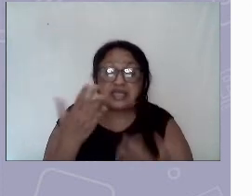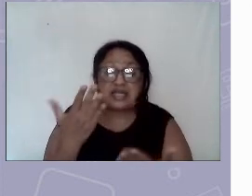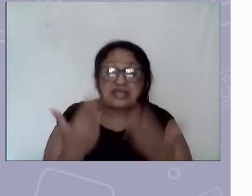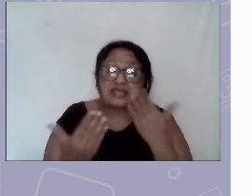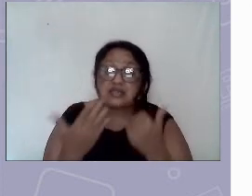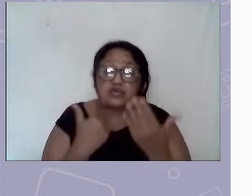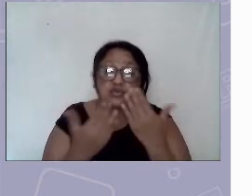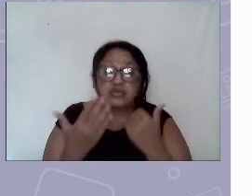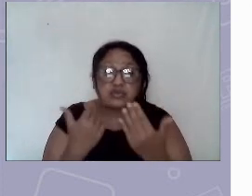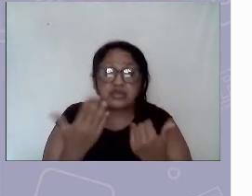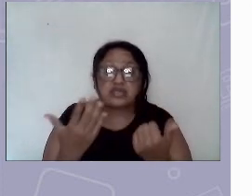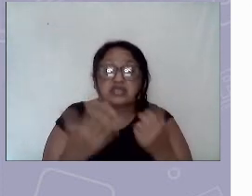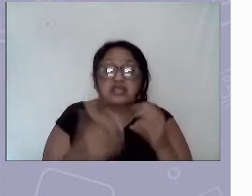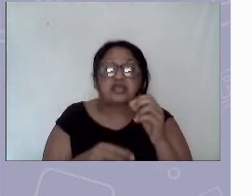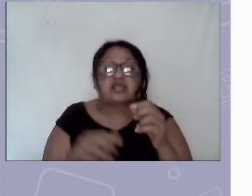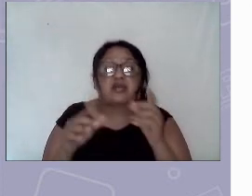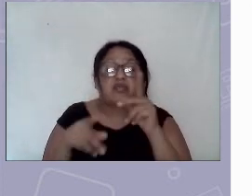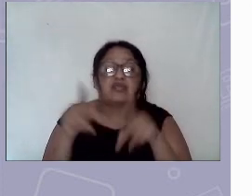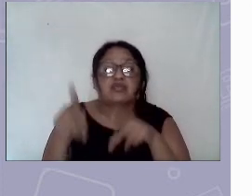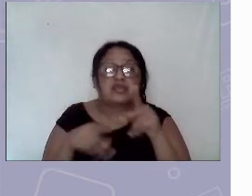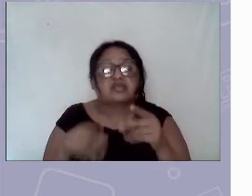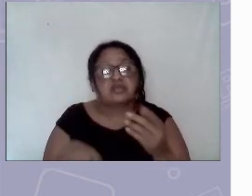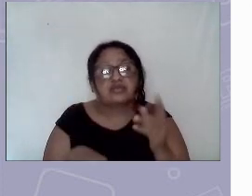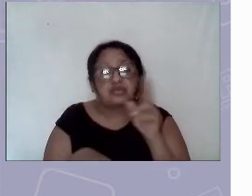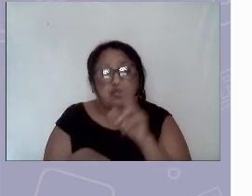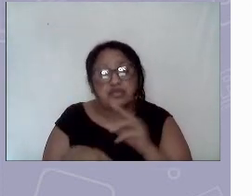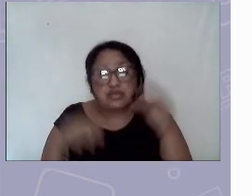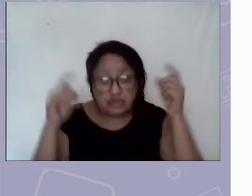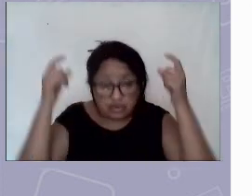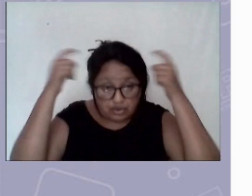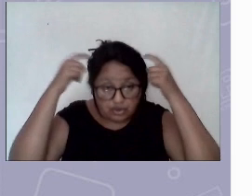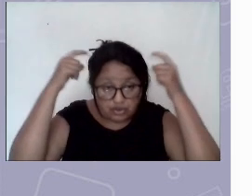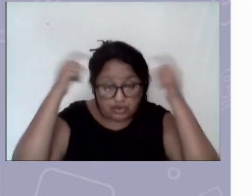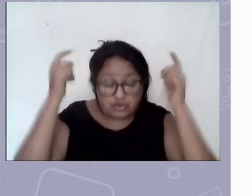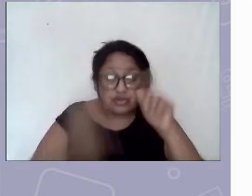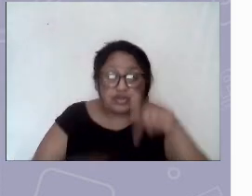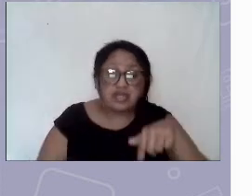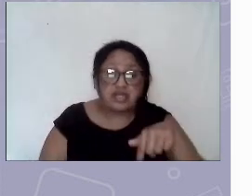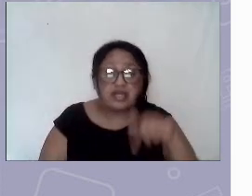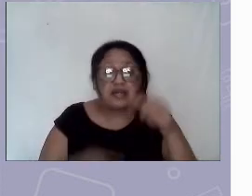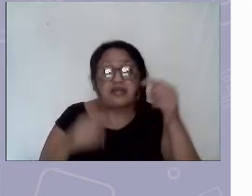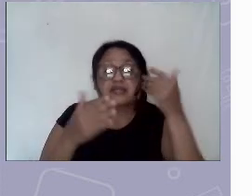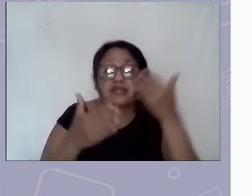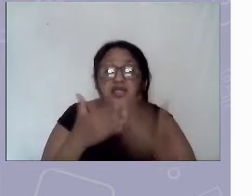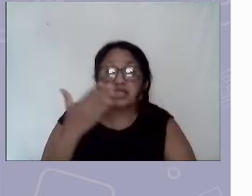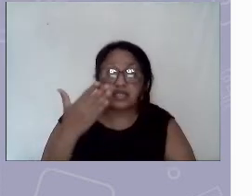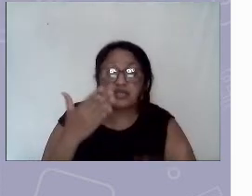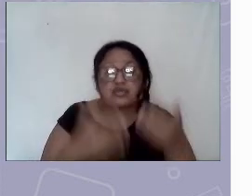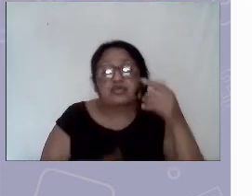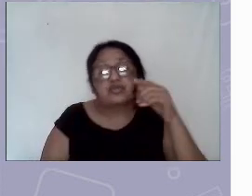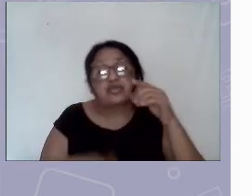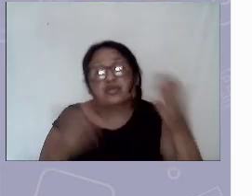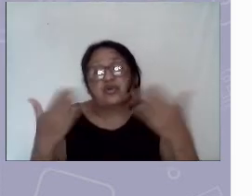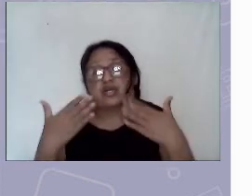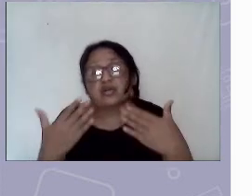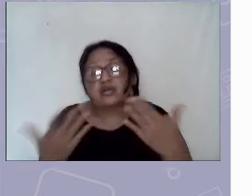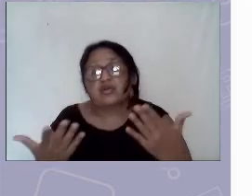população de ursos então quesinho é a razão entre o calor perdido e o calor absorvido certo?